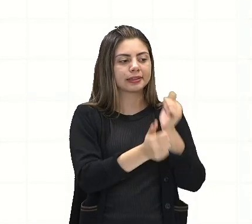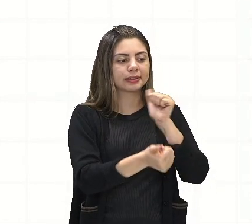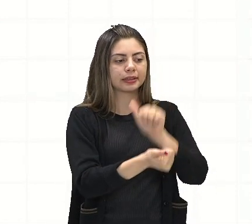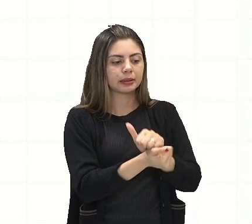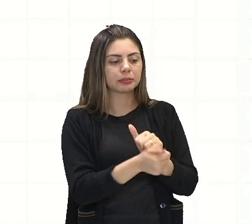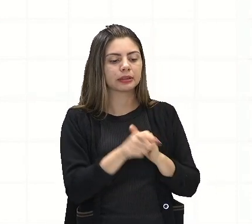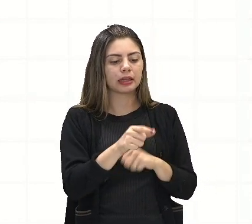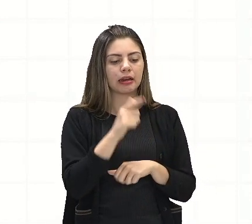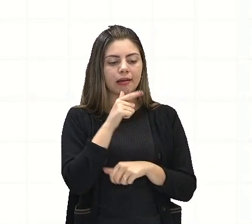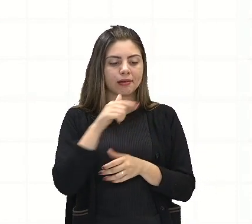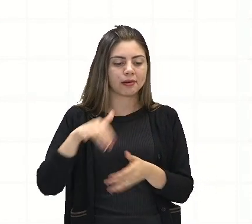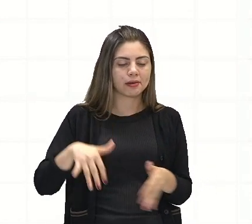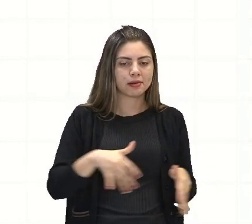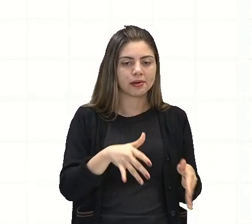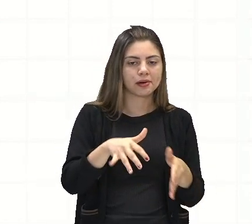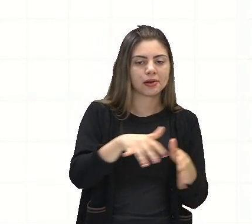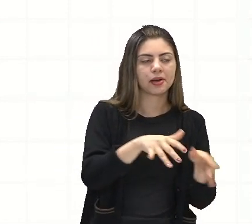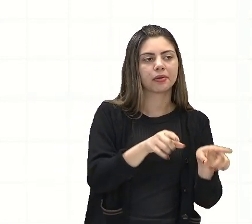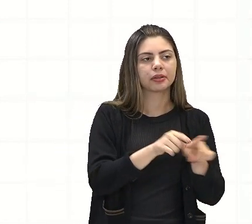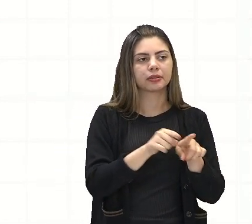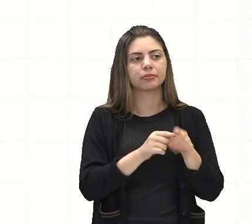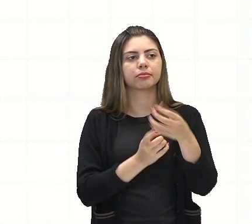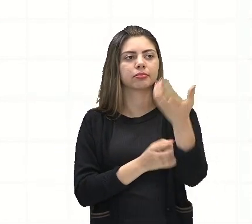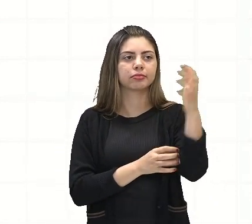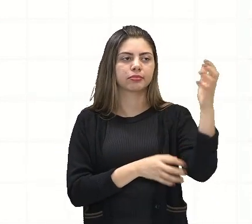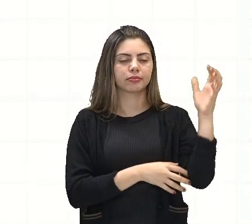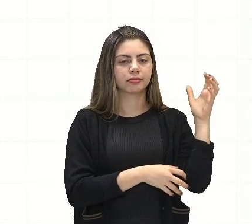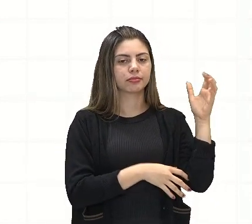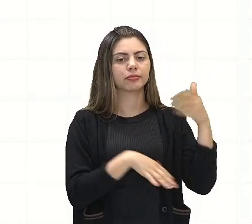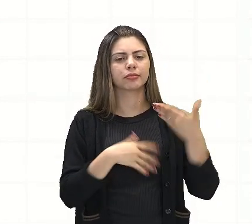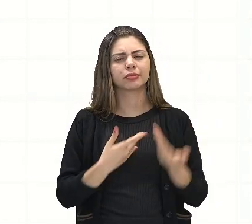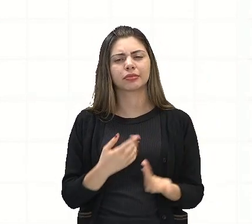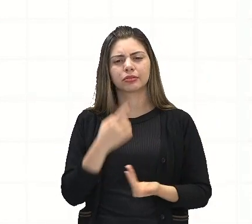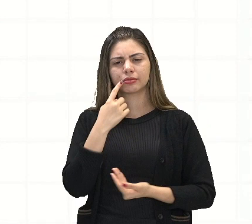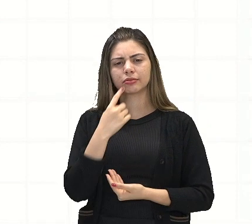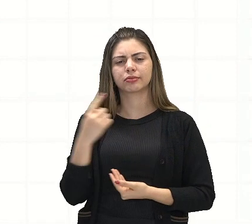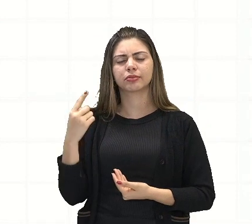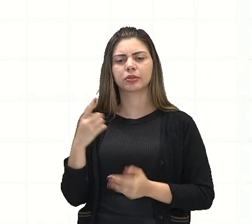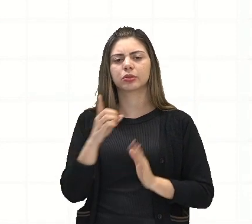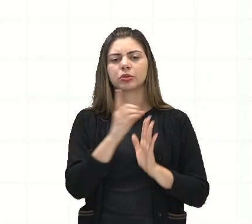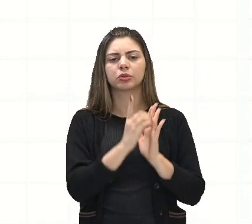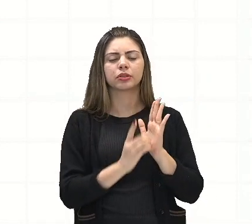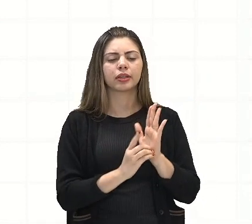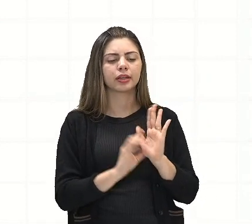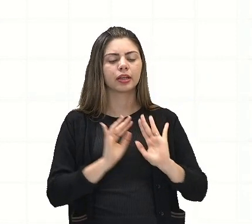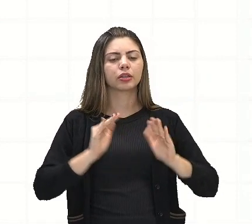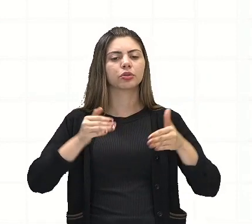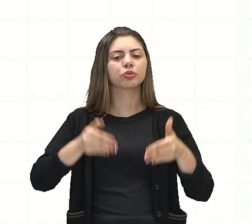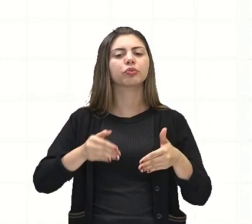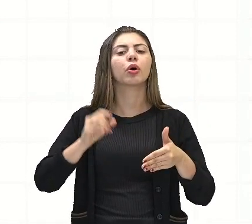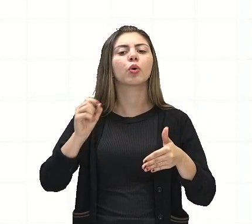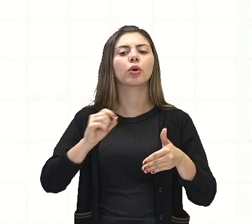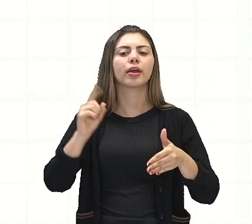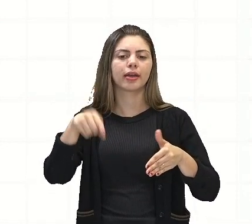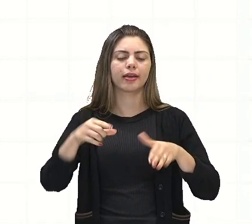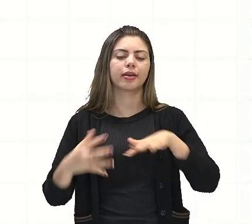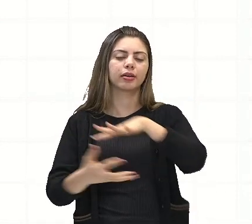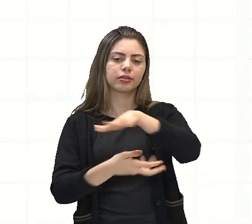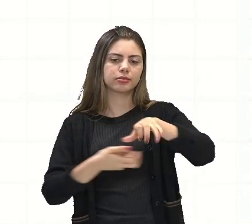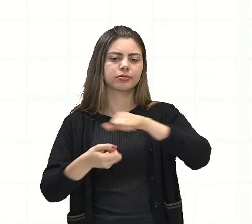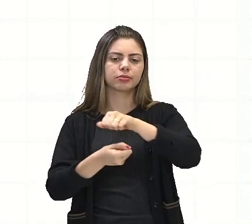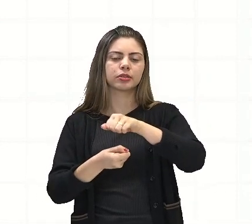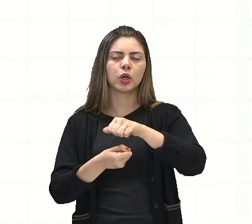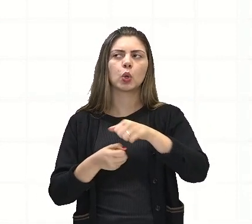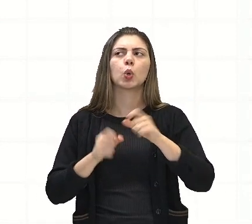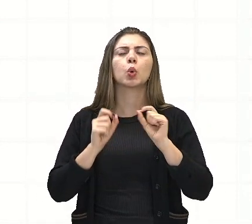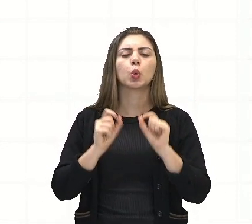com esse decreto, nós vamos observar aí uma política voltada para a sustentabilidade. O que seria isso, né?